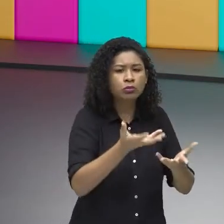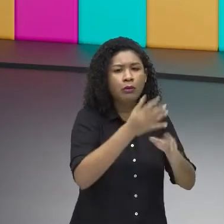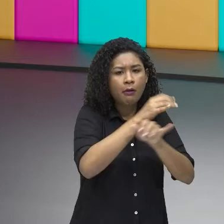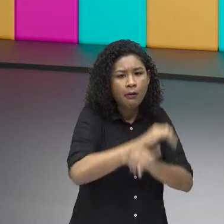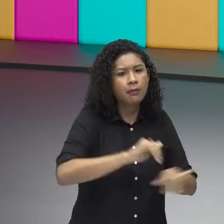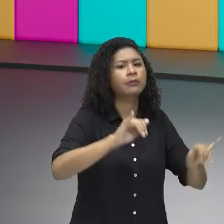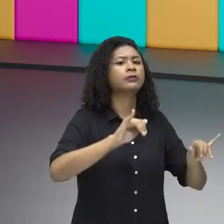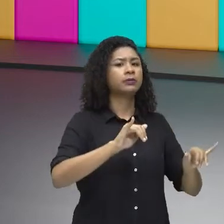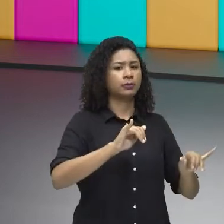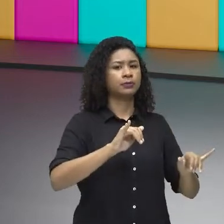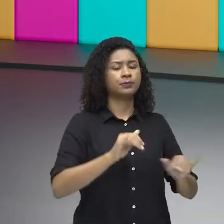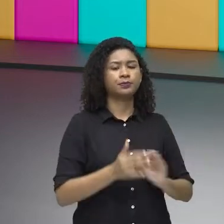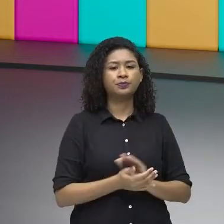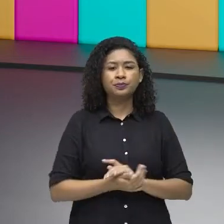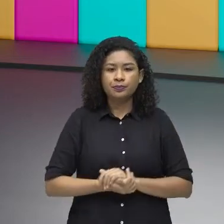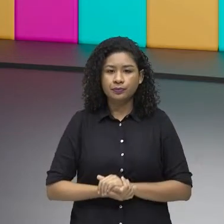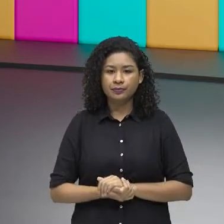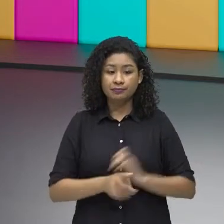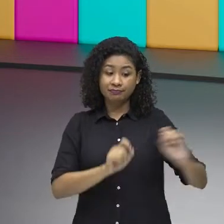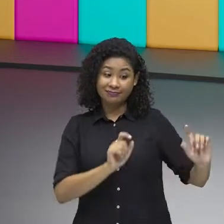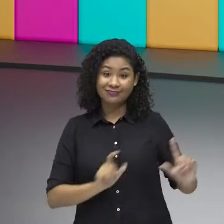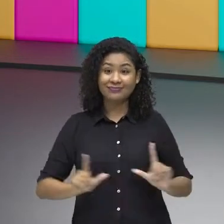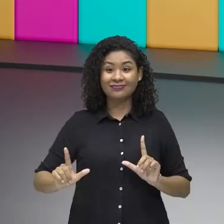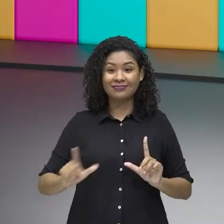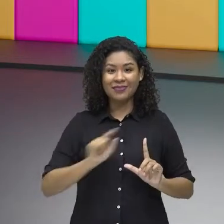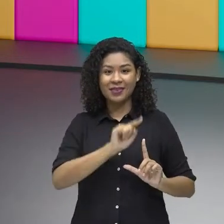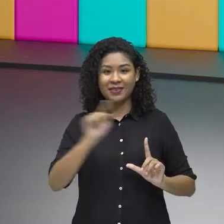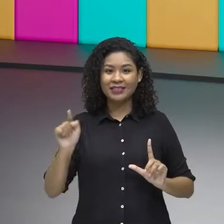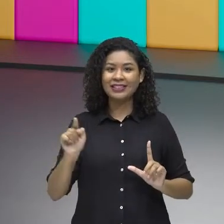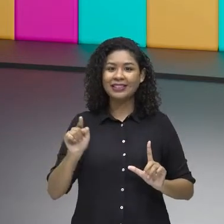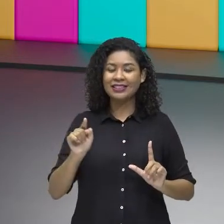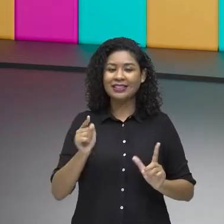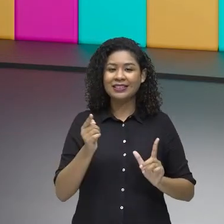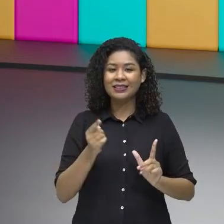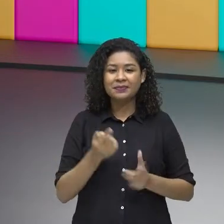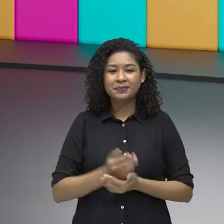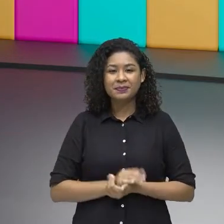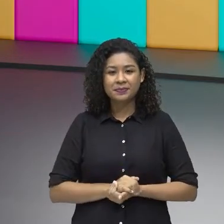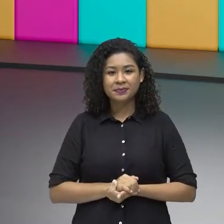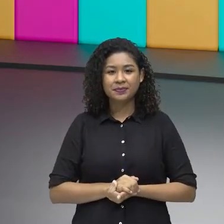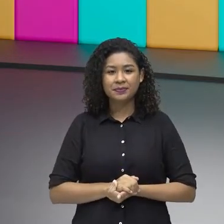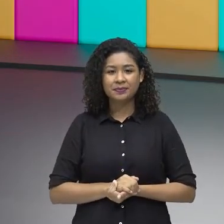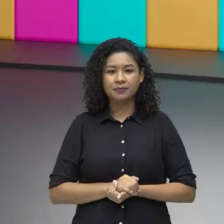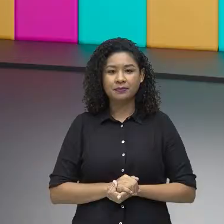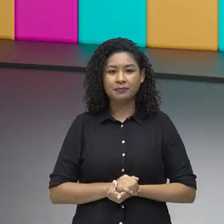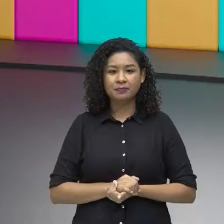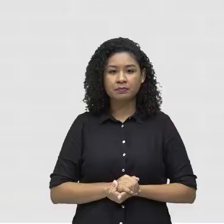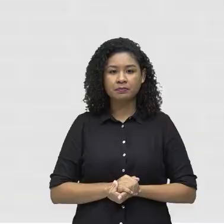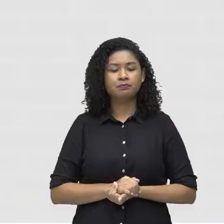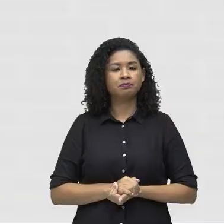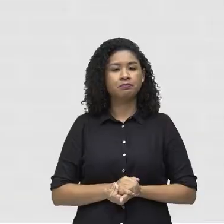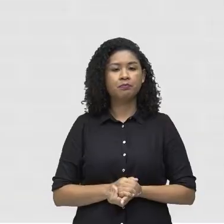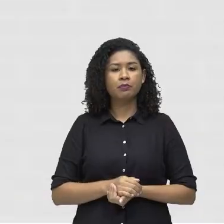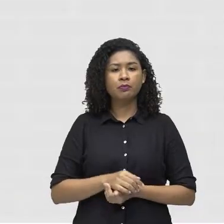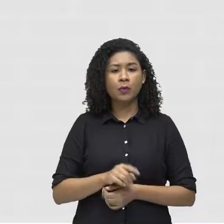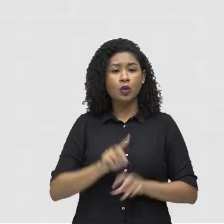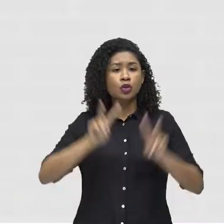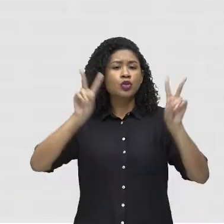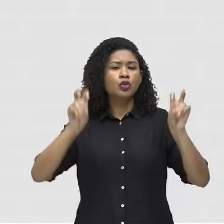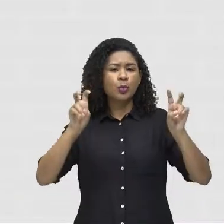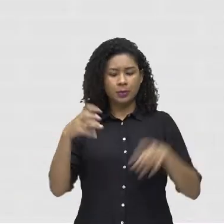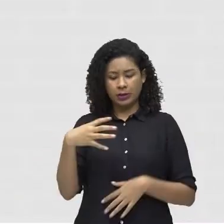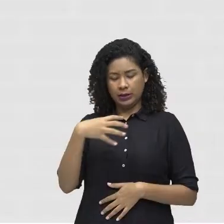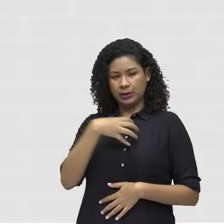para a próxima tela, para que a gente possa falar do que nós sentimos. Você reconhece o sentir. Vamos lá. O que